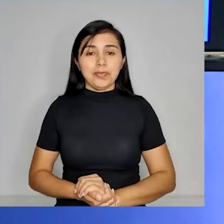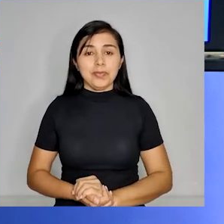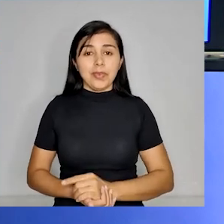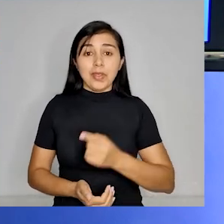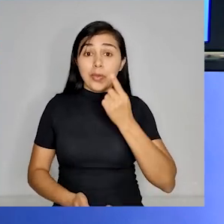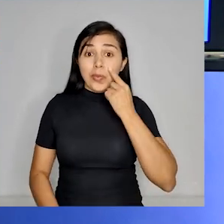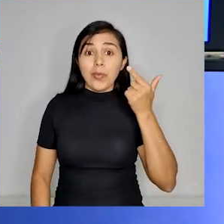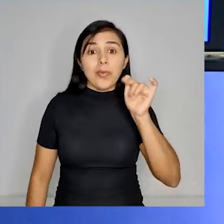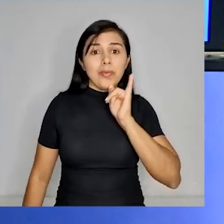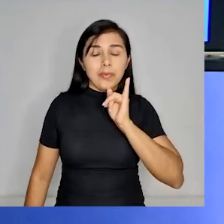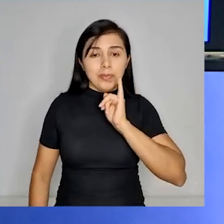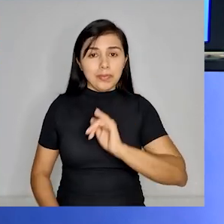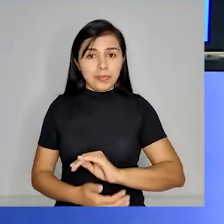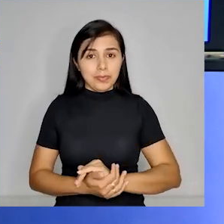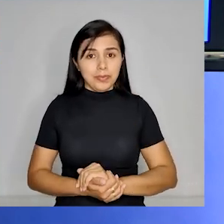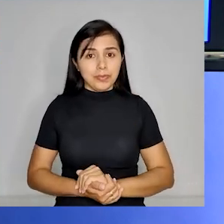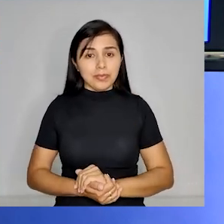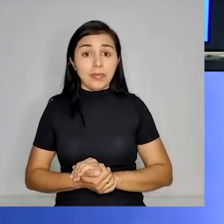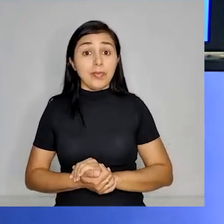Vamos aqui para mais um exemplo.